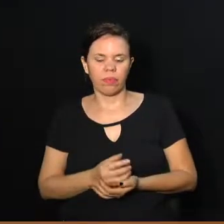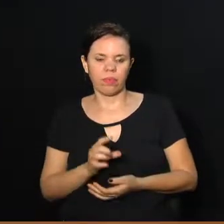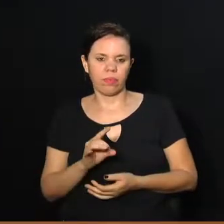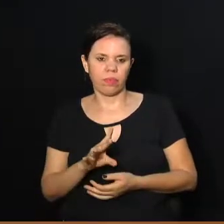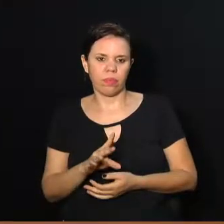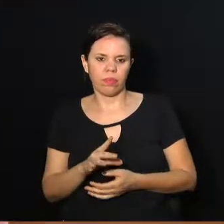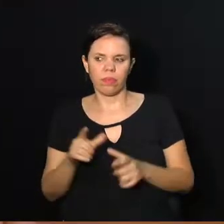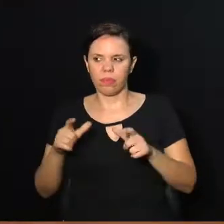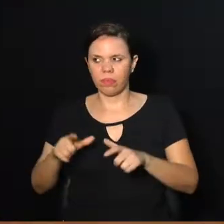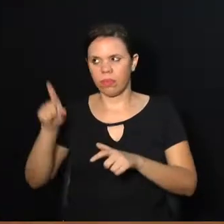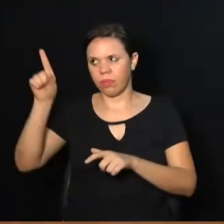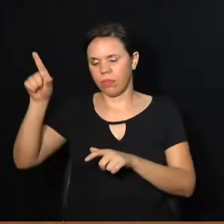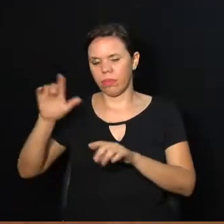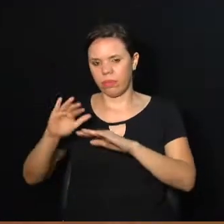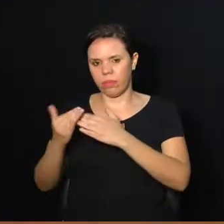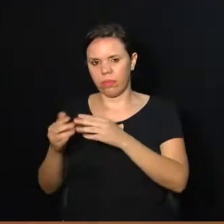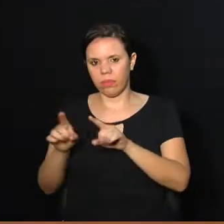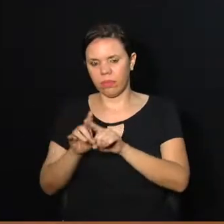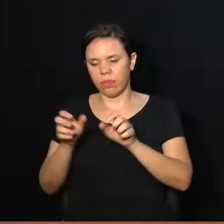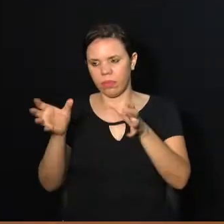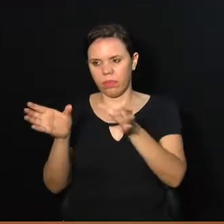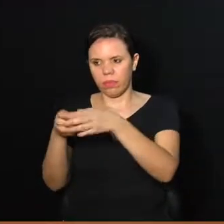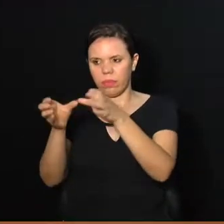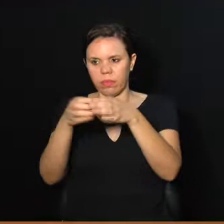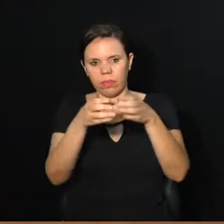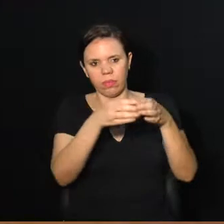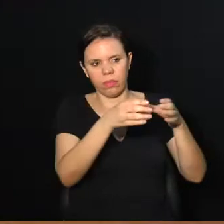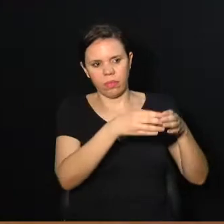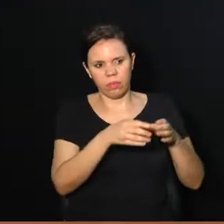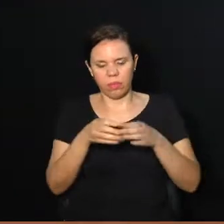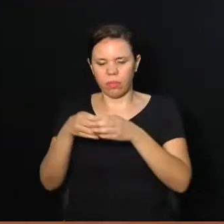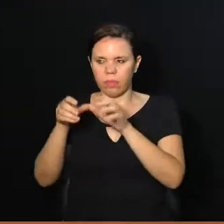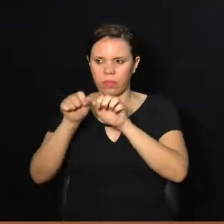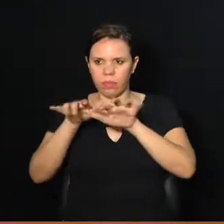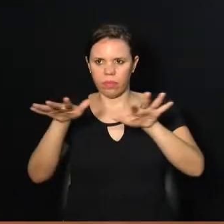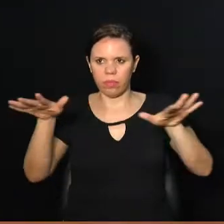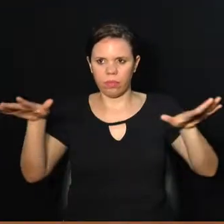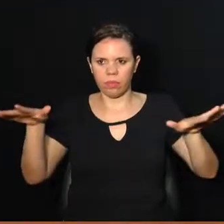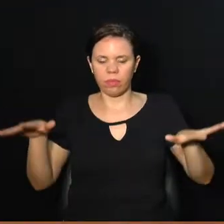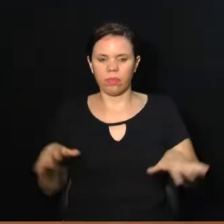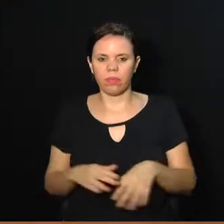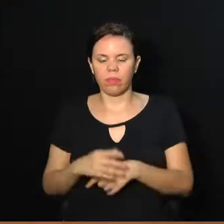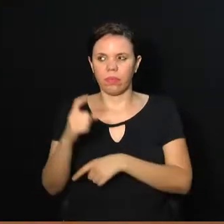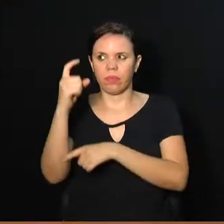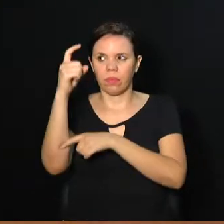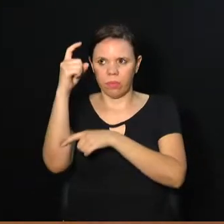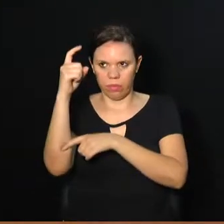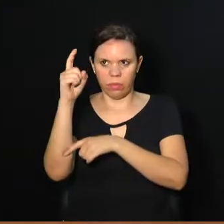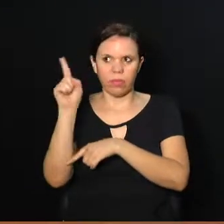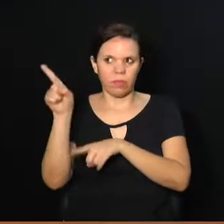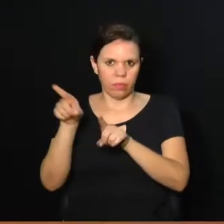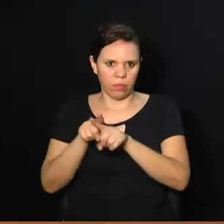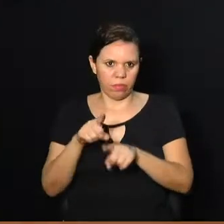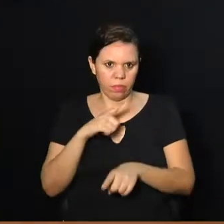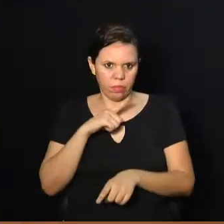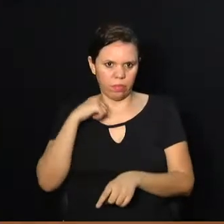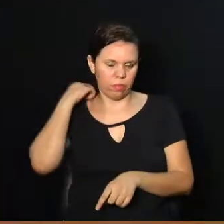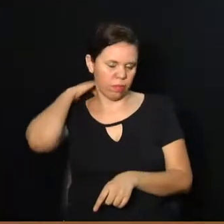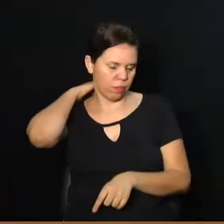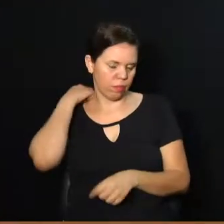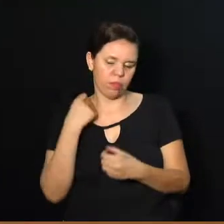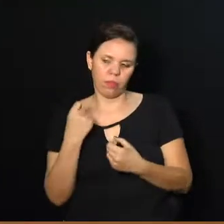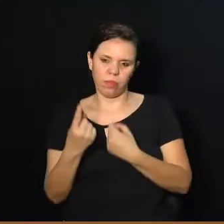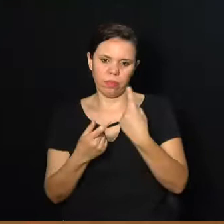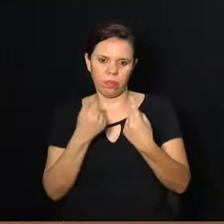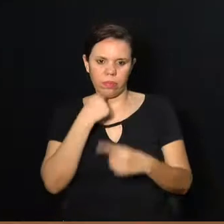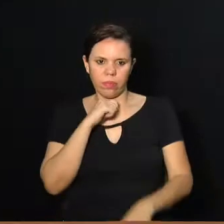no Jardim Itatinga, porque os grupos eles são espalhados na cidade, tem em outras regiões, tem no próprio Cambuí, né? Uma mãe ou outra acaba